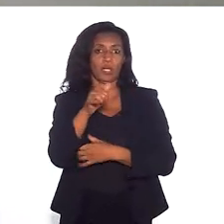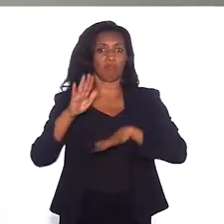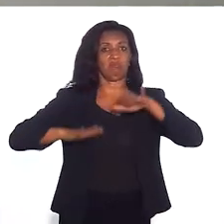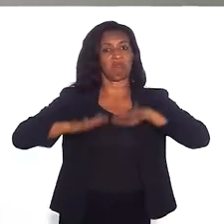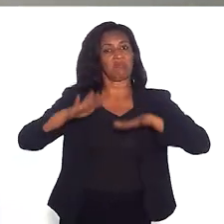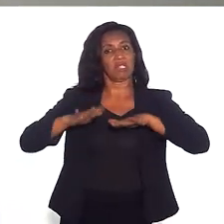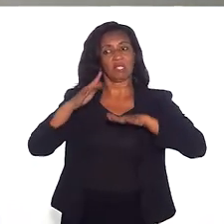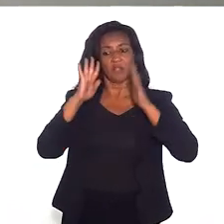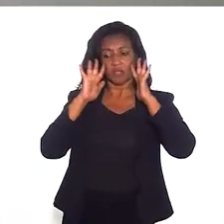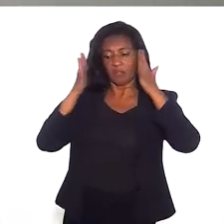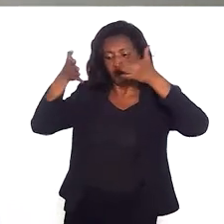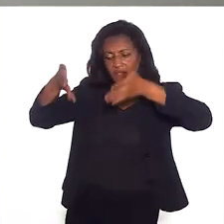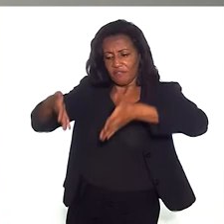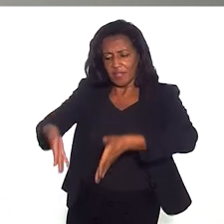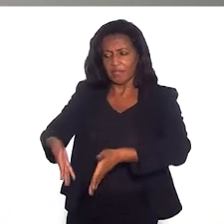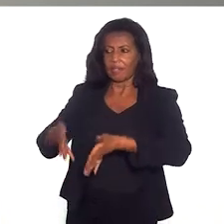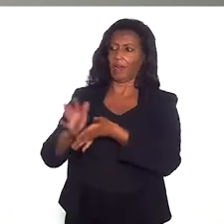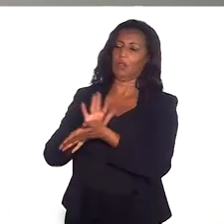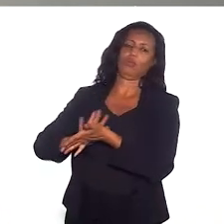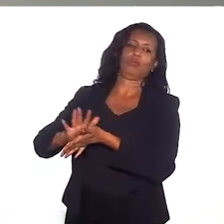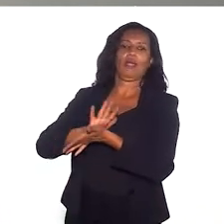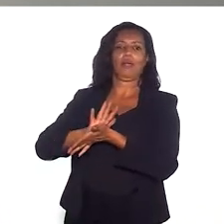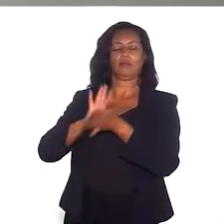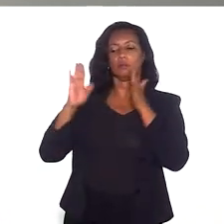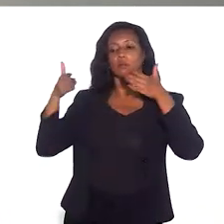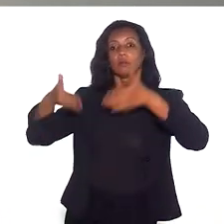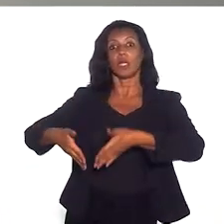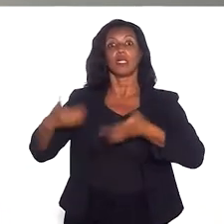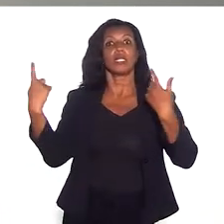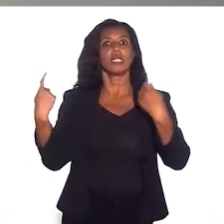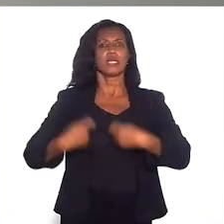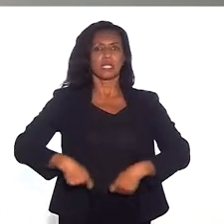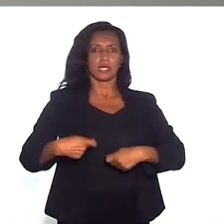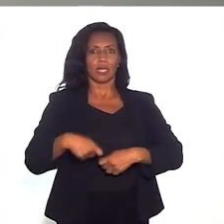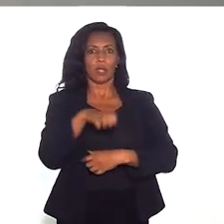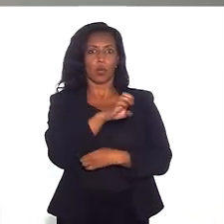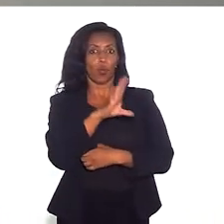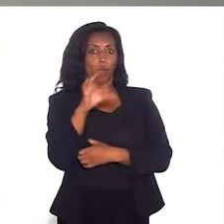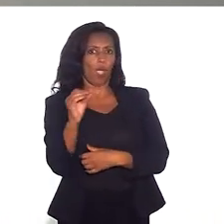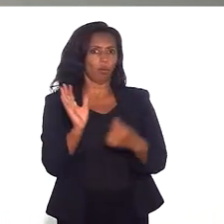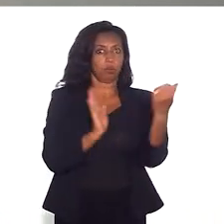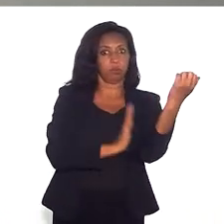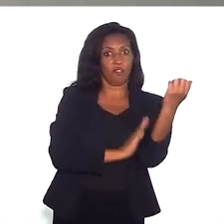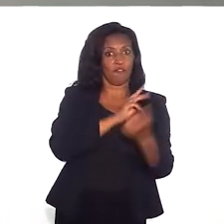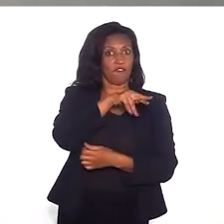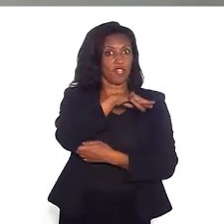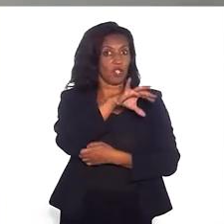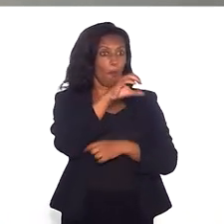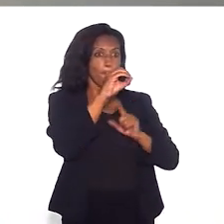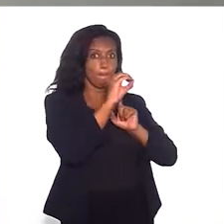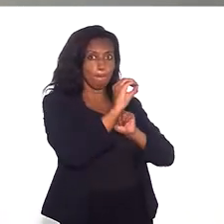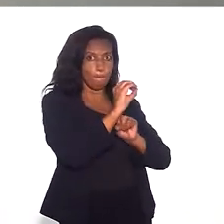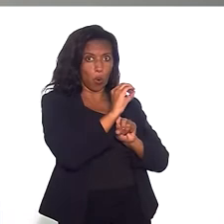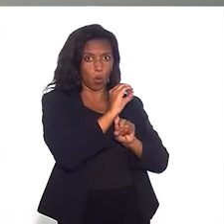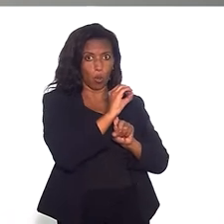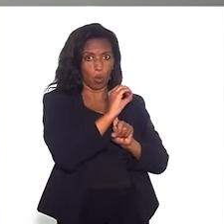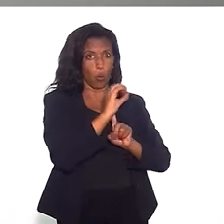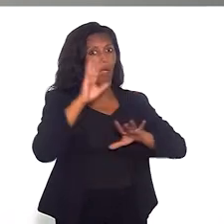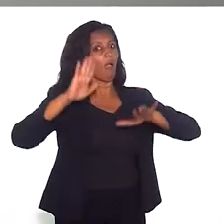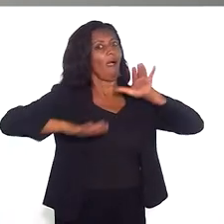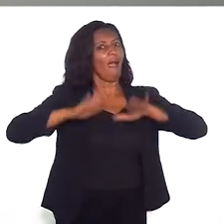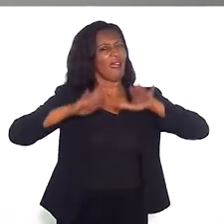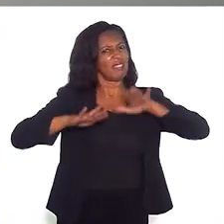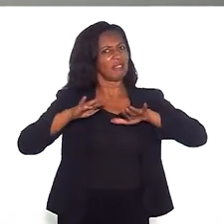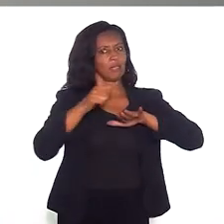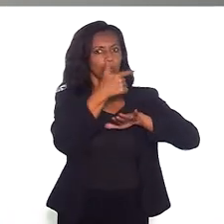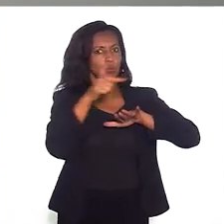pós-modernidade, que tenta talvez se centrar no nada. E necessariamente o ecofeminismo, o